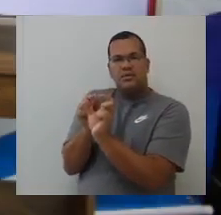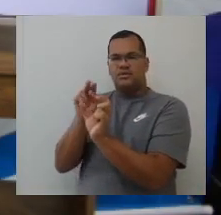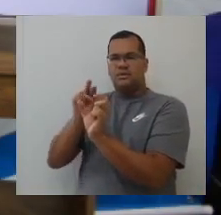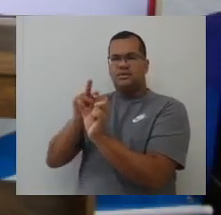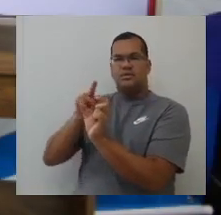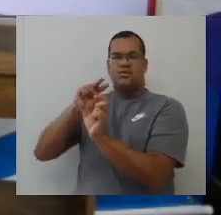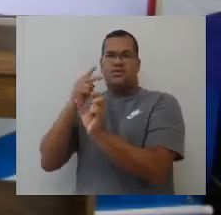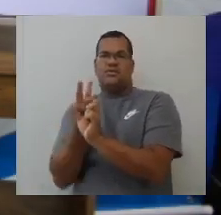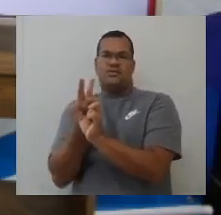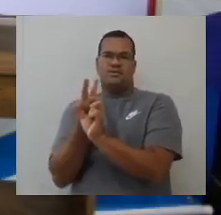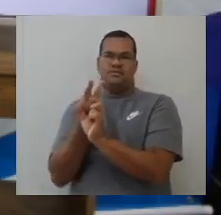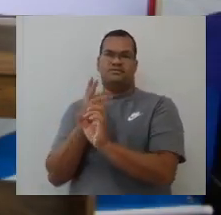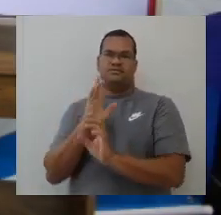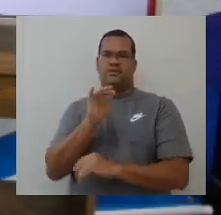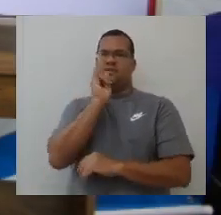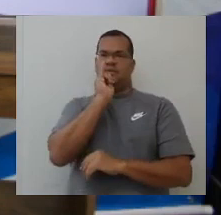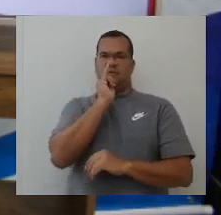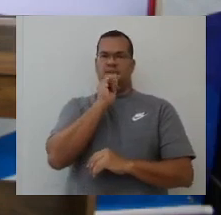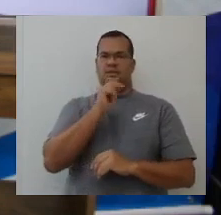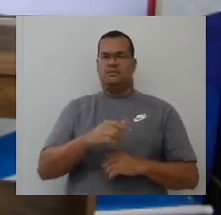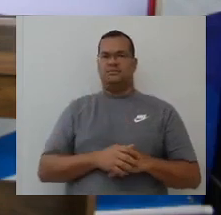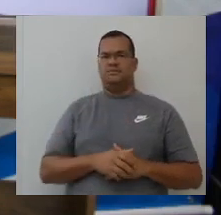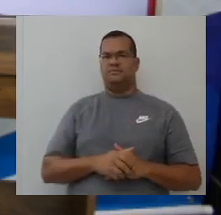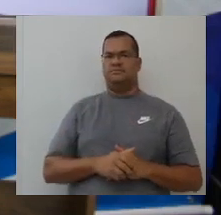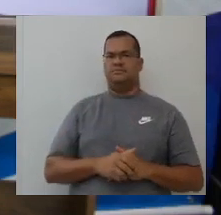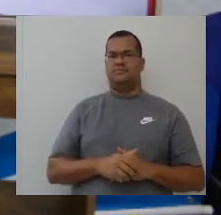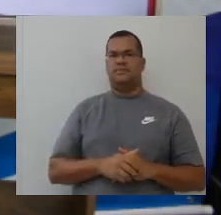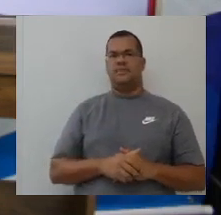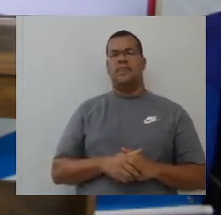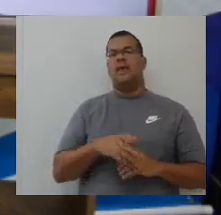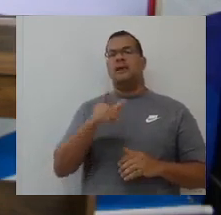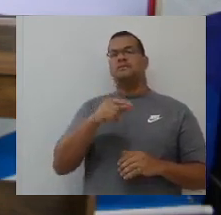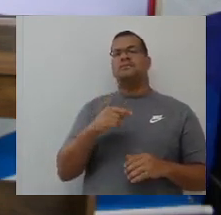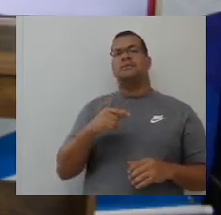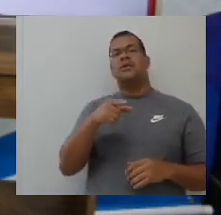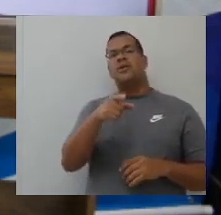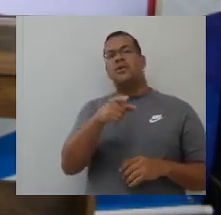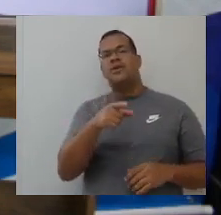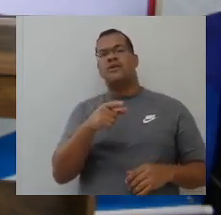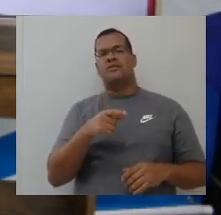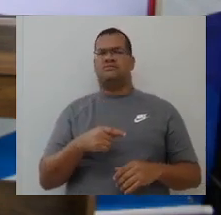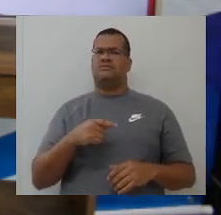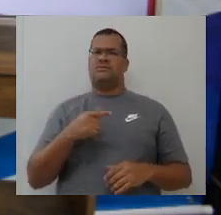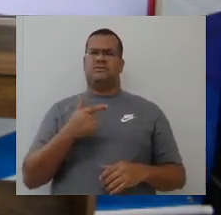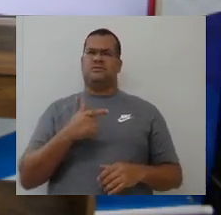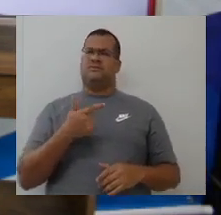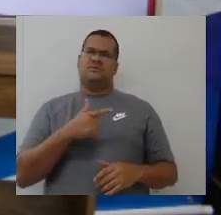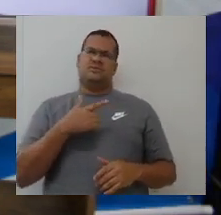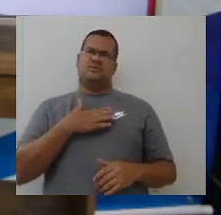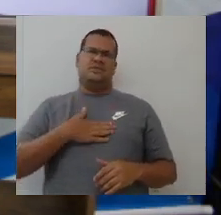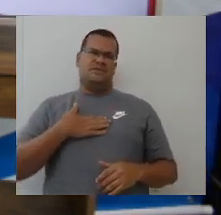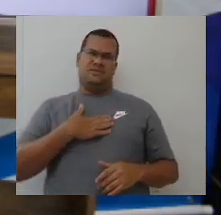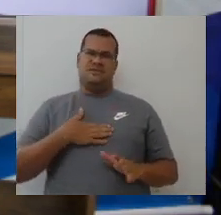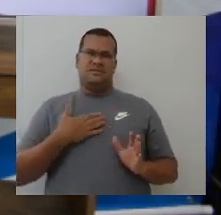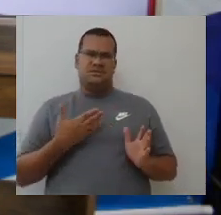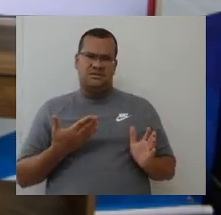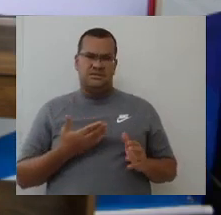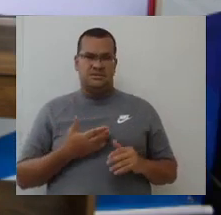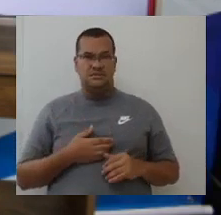observa os dois exemplos que eu trouxe para vocês no começo da aula. Eu chego para você e digo, ah, você não está feliz.